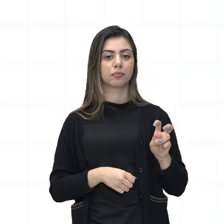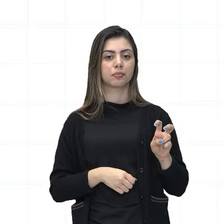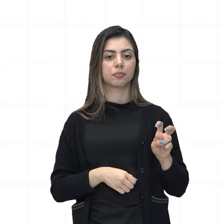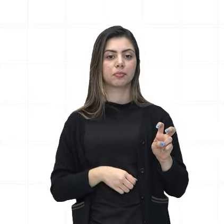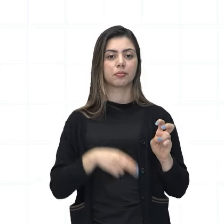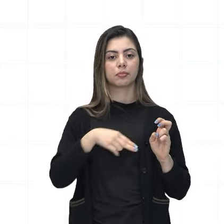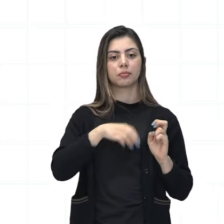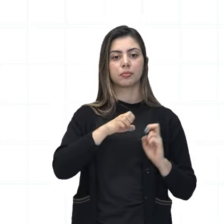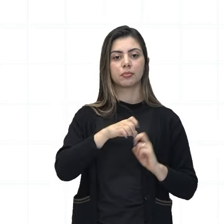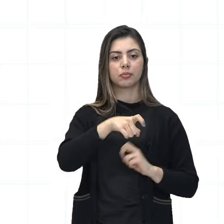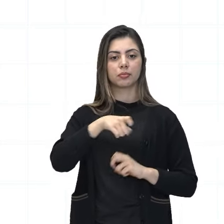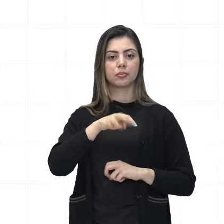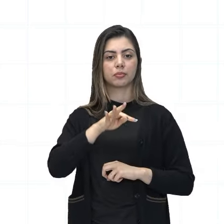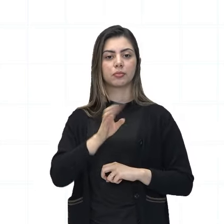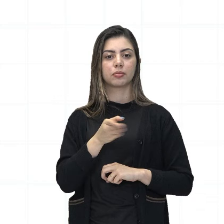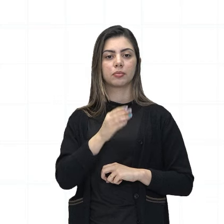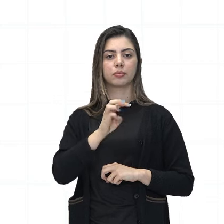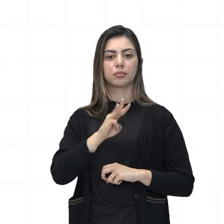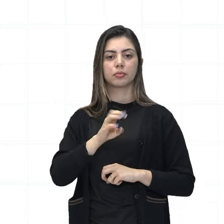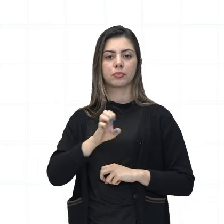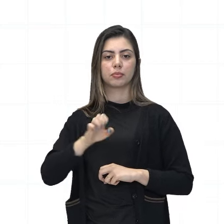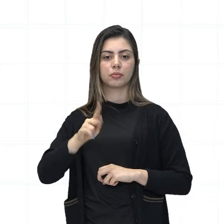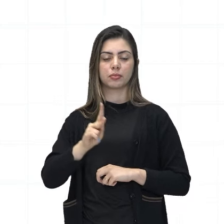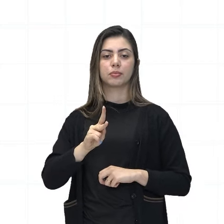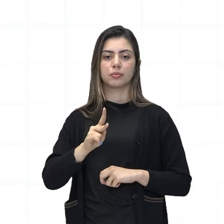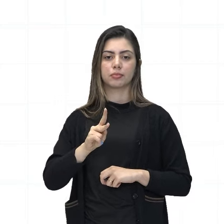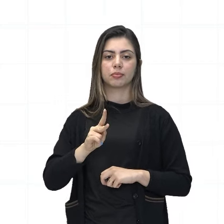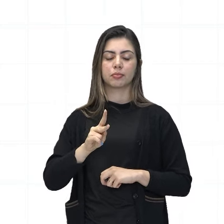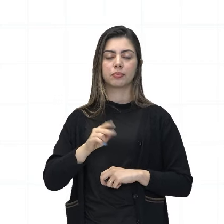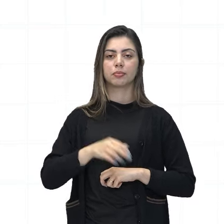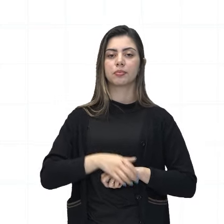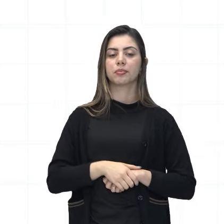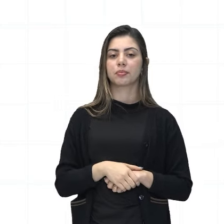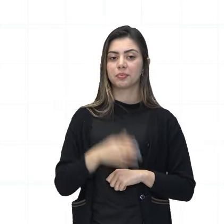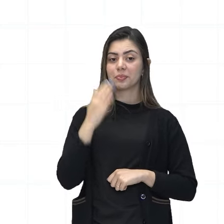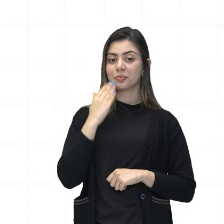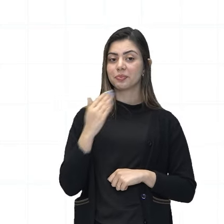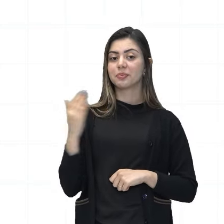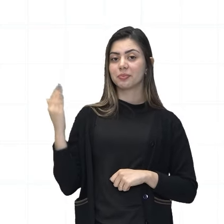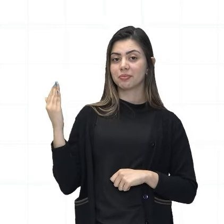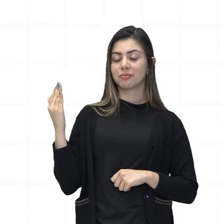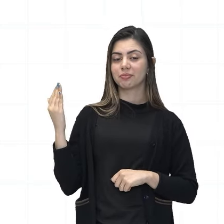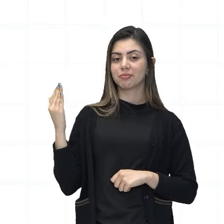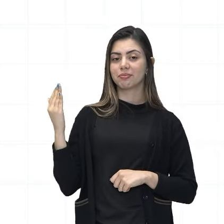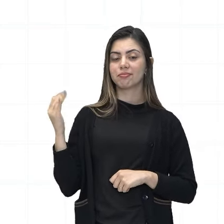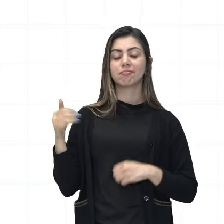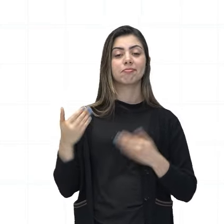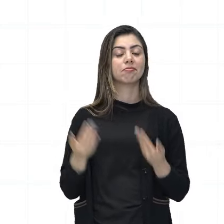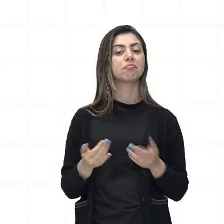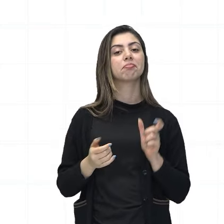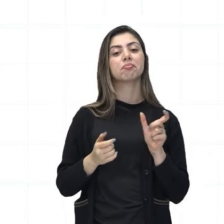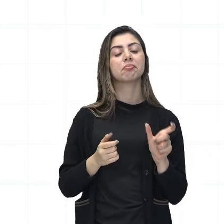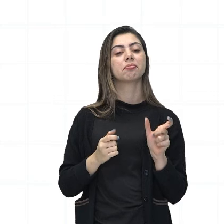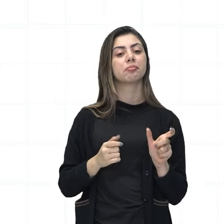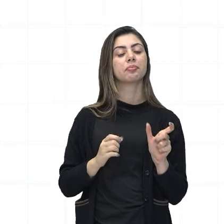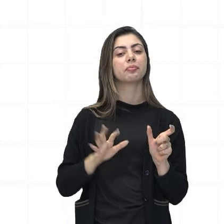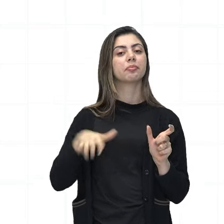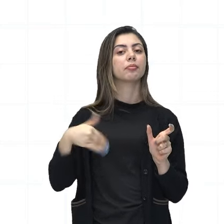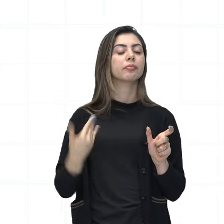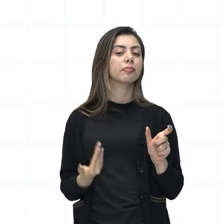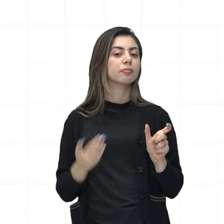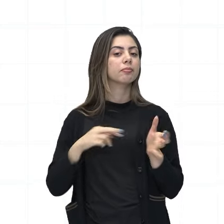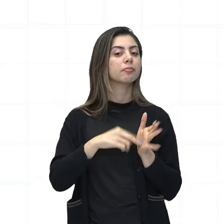week. Next week. Next week. Então, a palavra